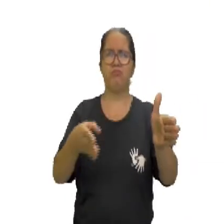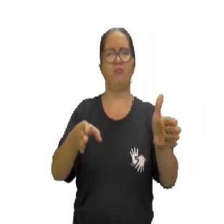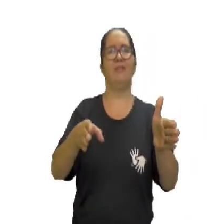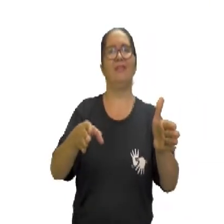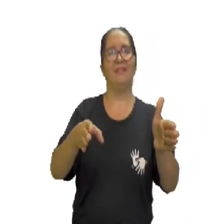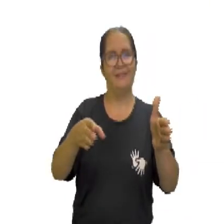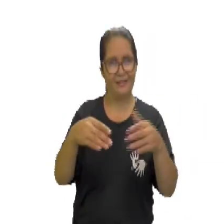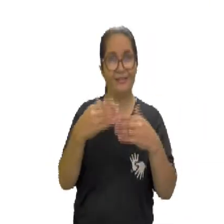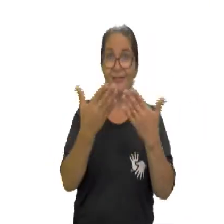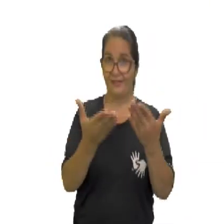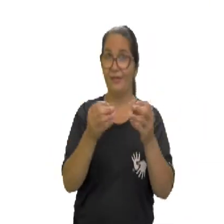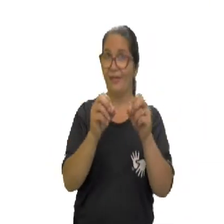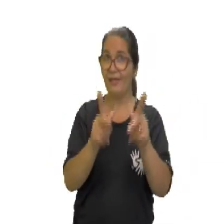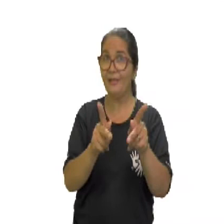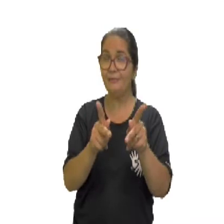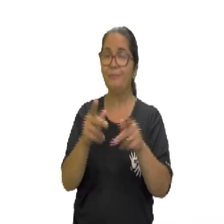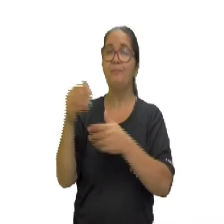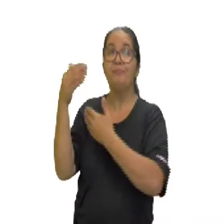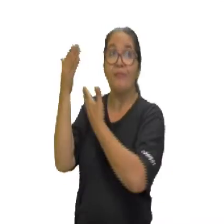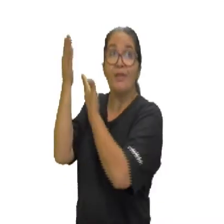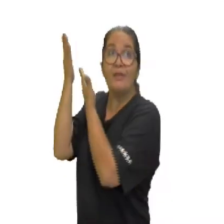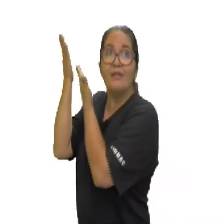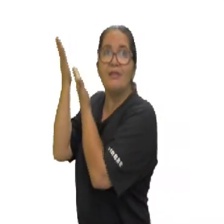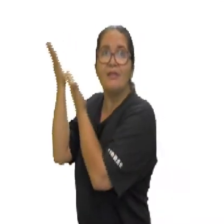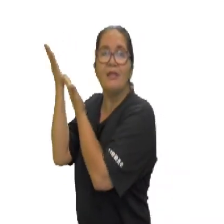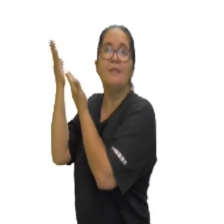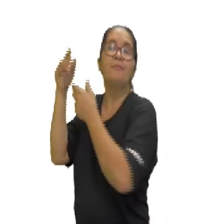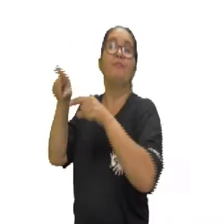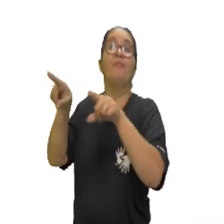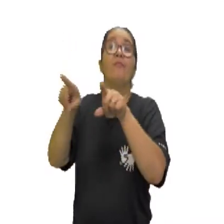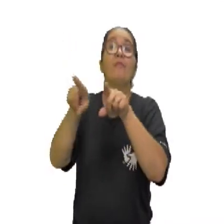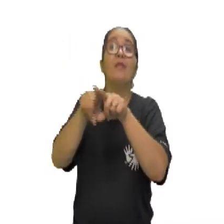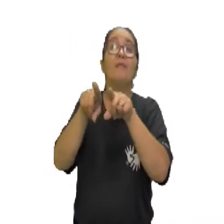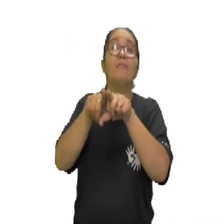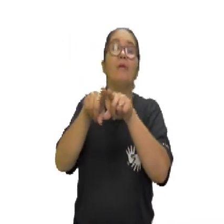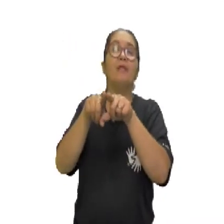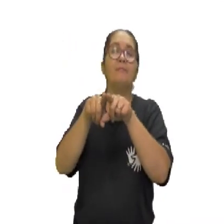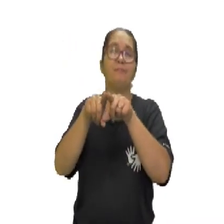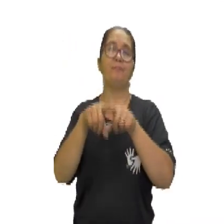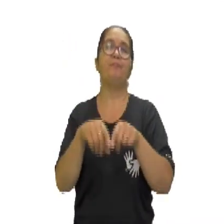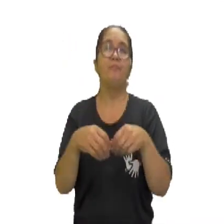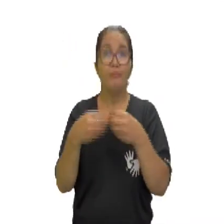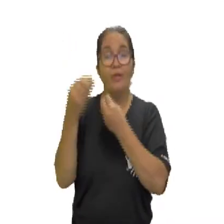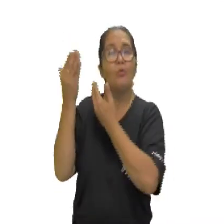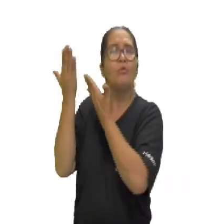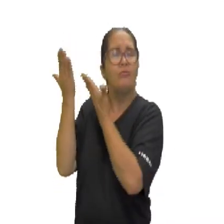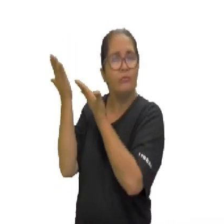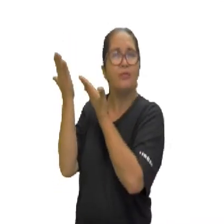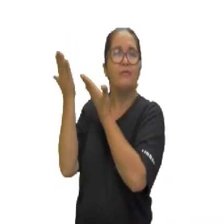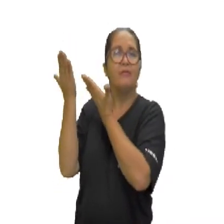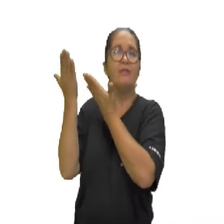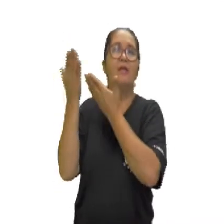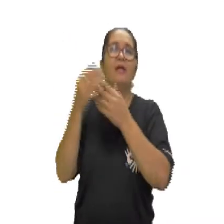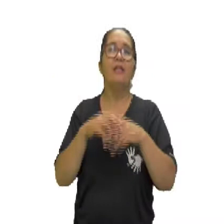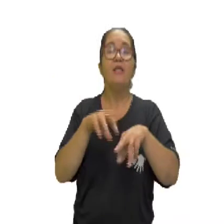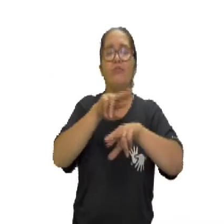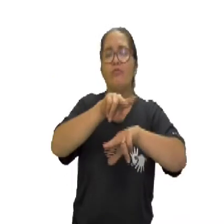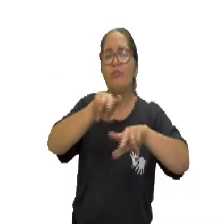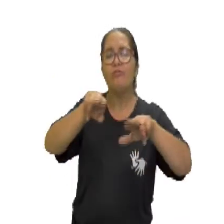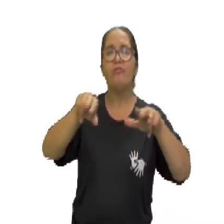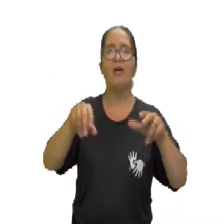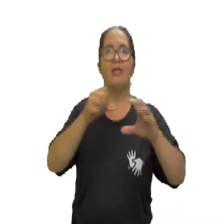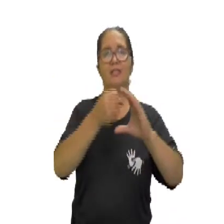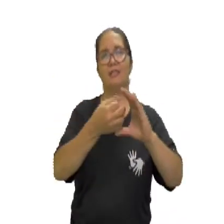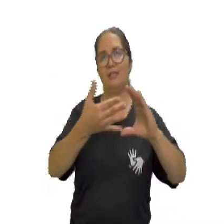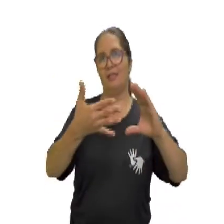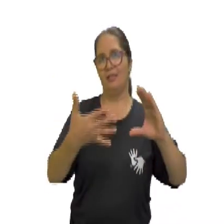queria dizer, está se referindo ao litoral, à parte de praia. E são áreas de transição. O